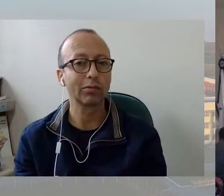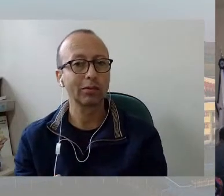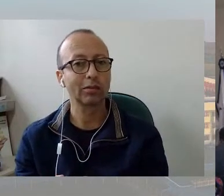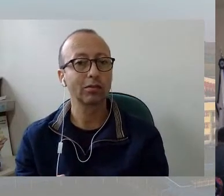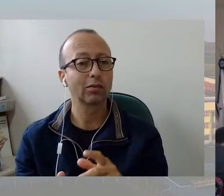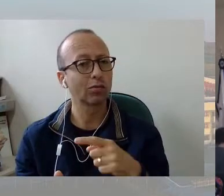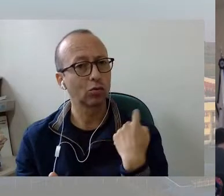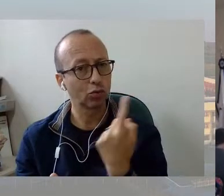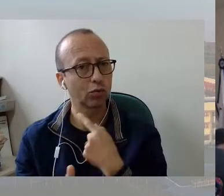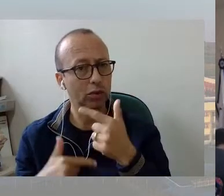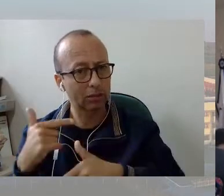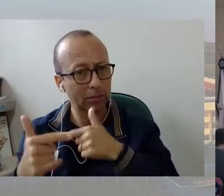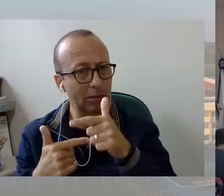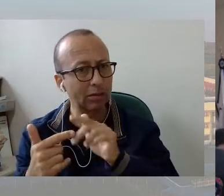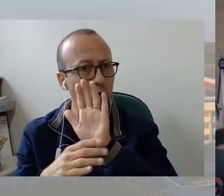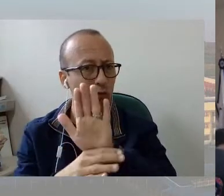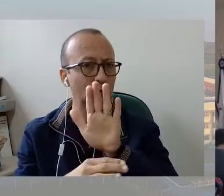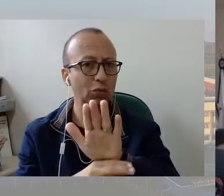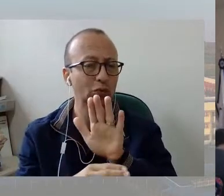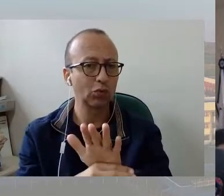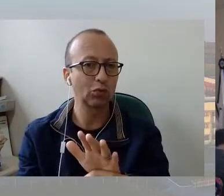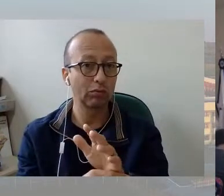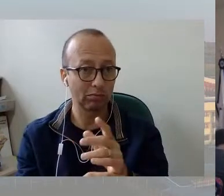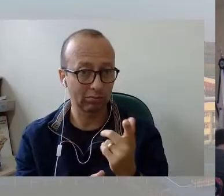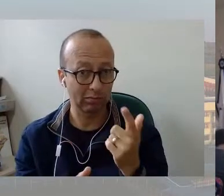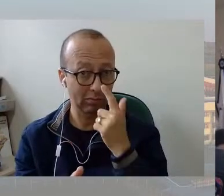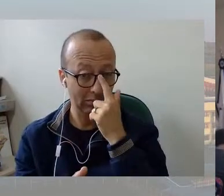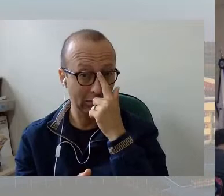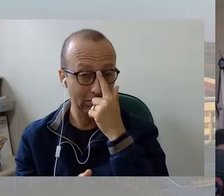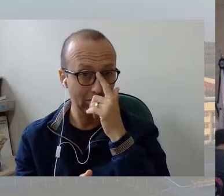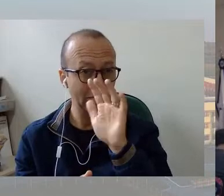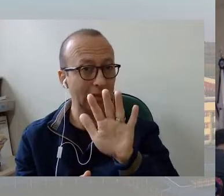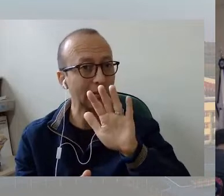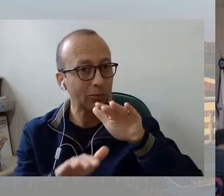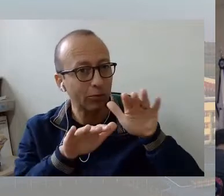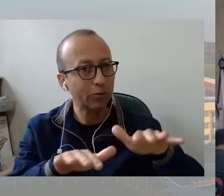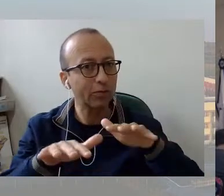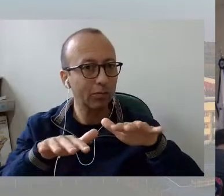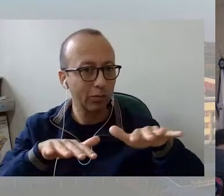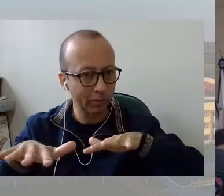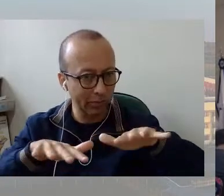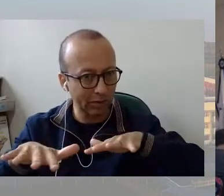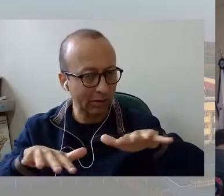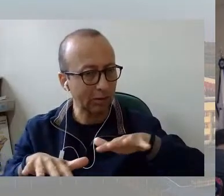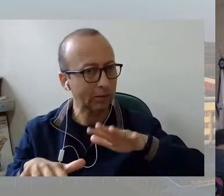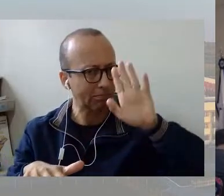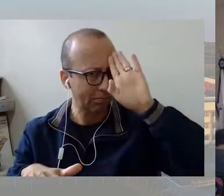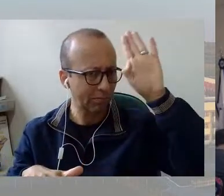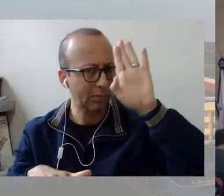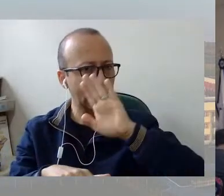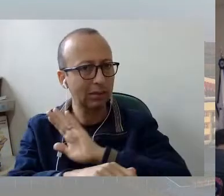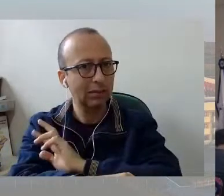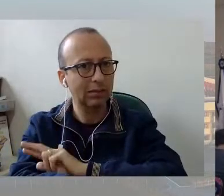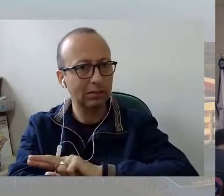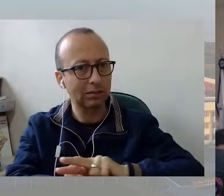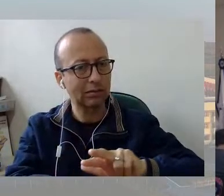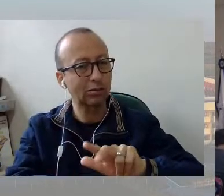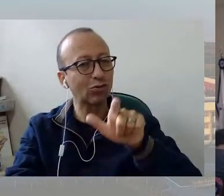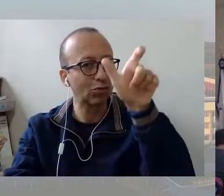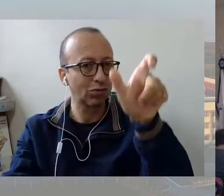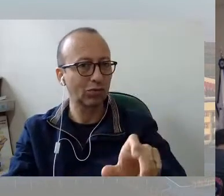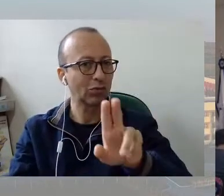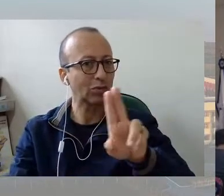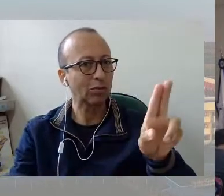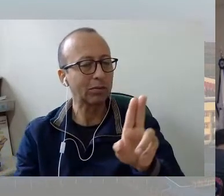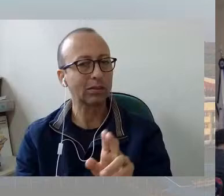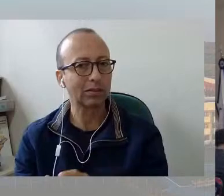eles. E esse movimento, para mim, é muito mais importante por essa questão racial, Marta. Me desculpa te citar, é que eu